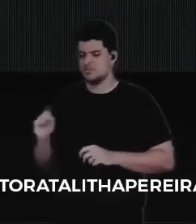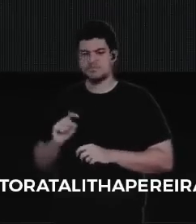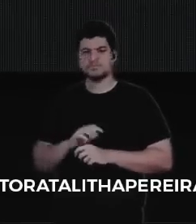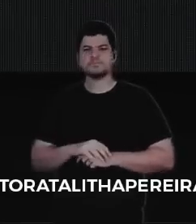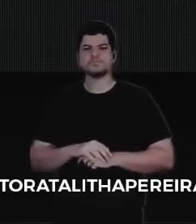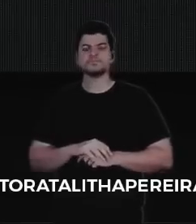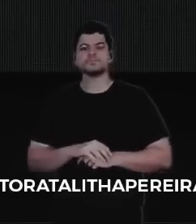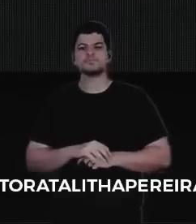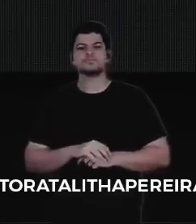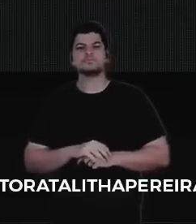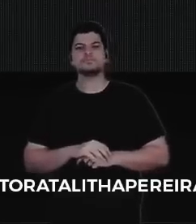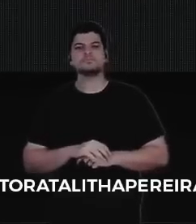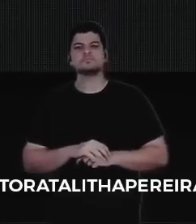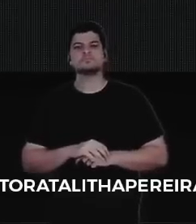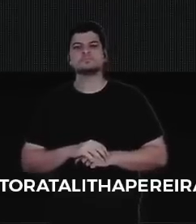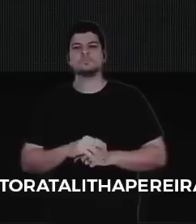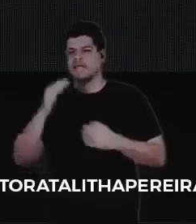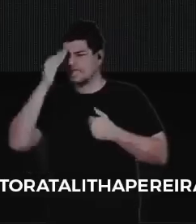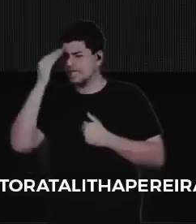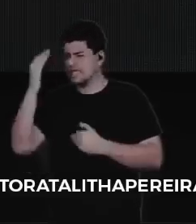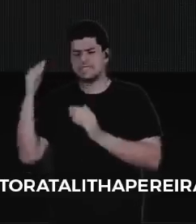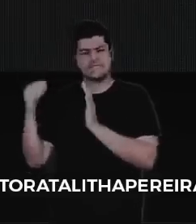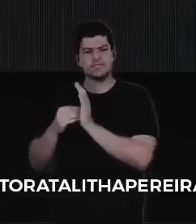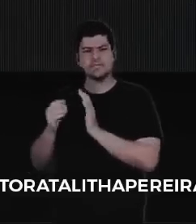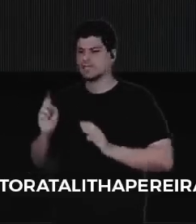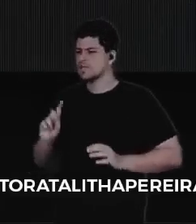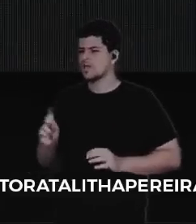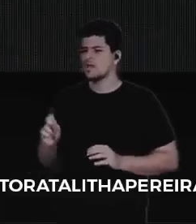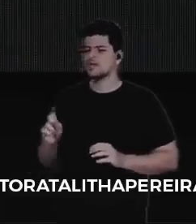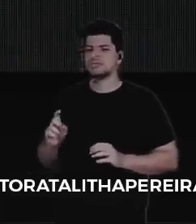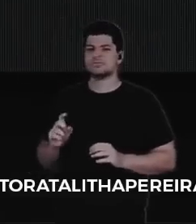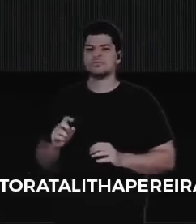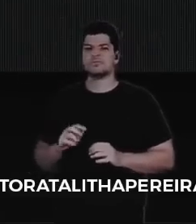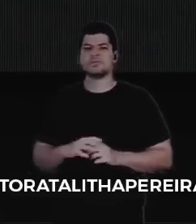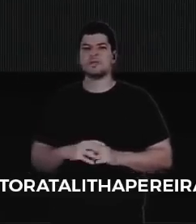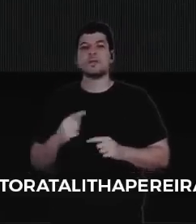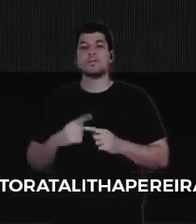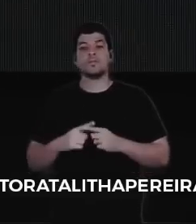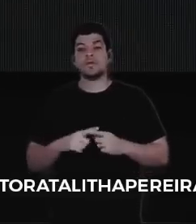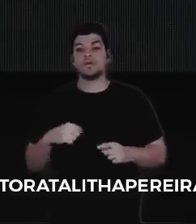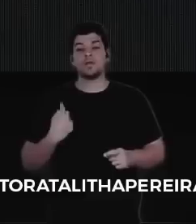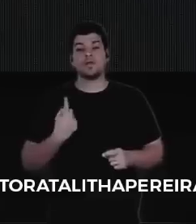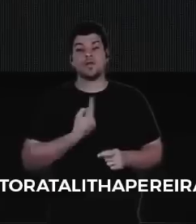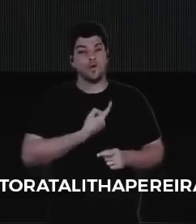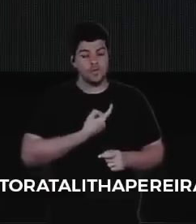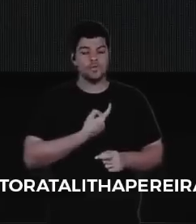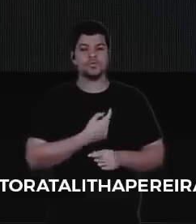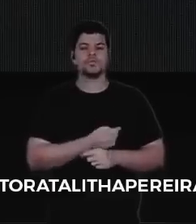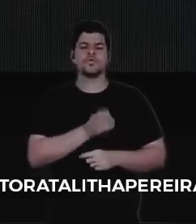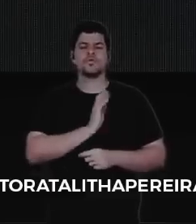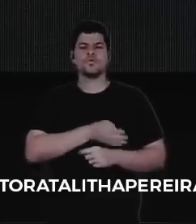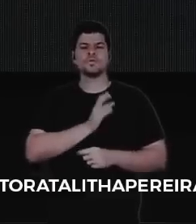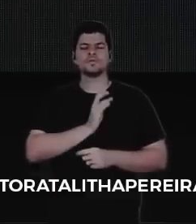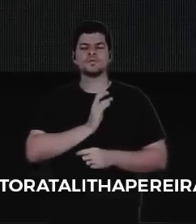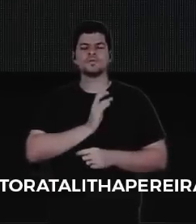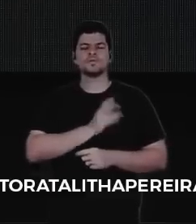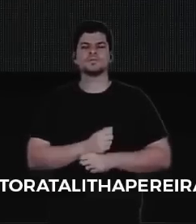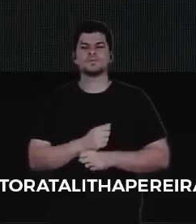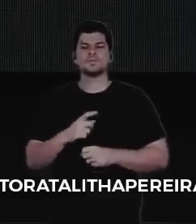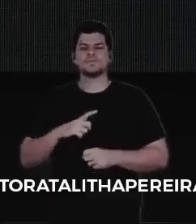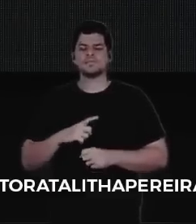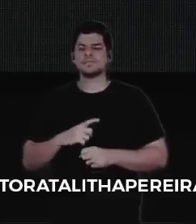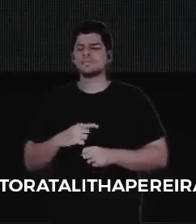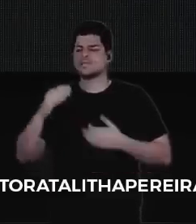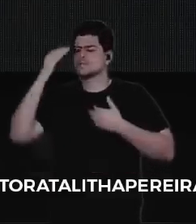Só não existe espaço para a ingratidão, para a reclamação, porque a nossa boca, ou seja, o nosso coração está cheio